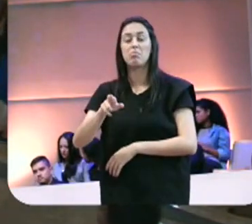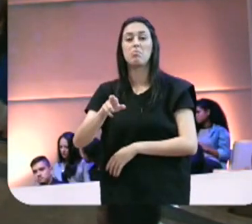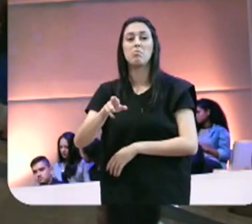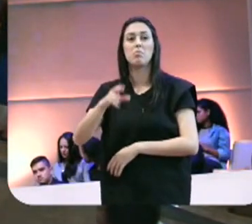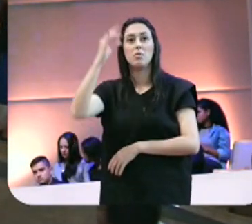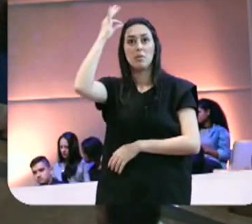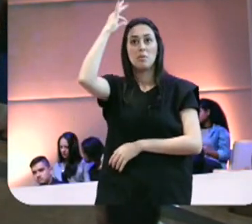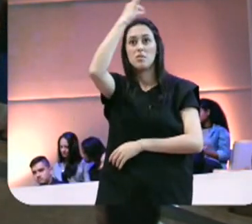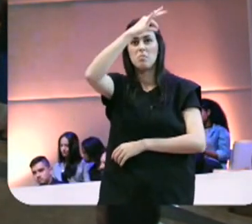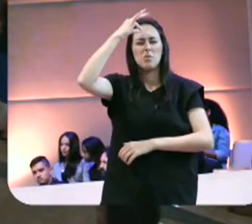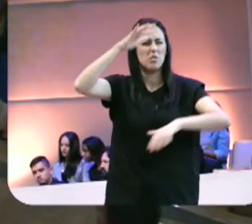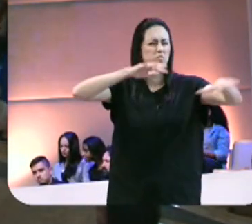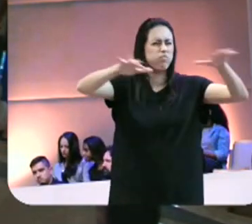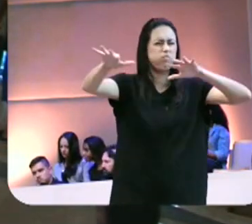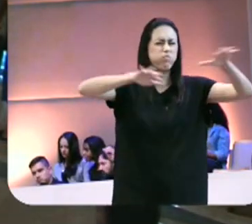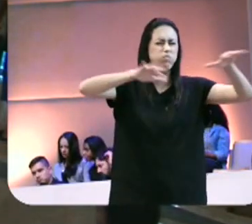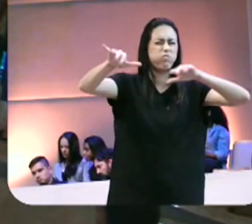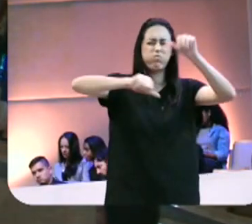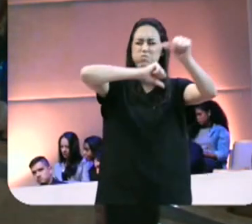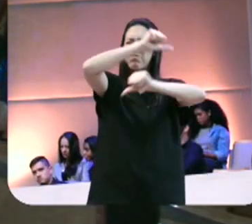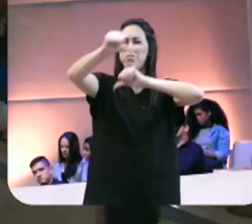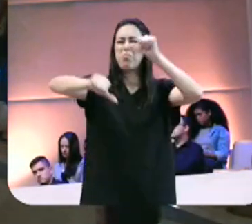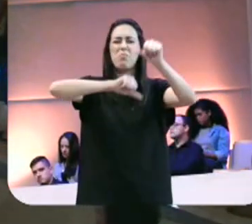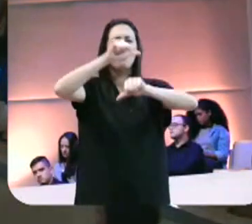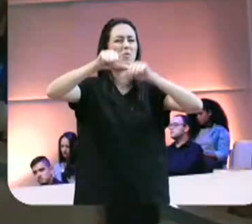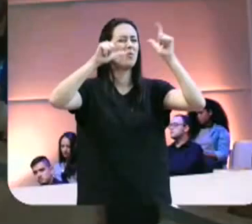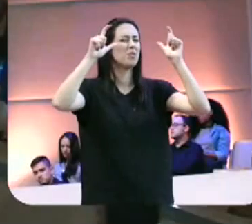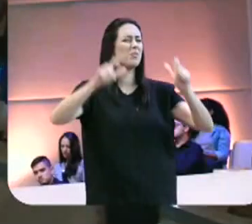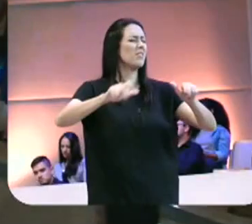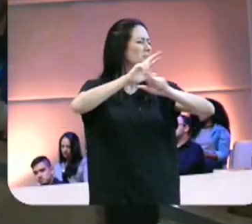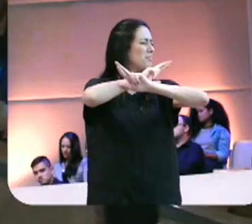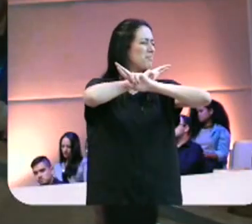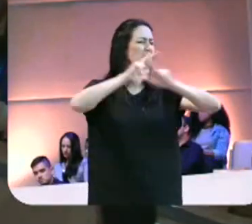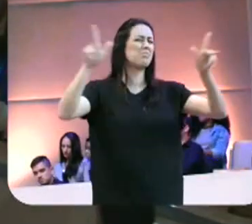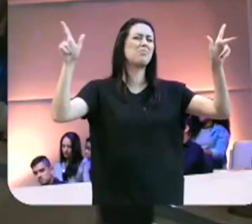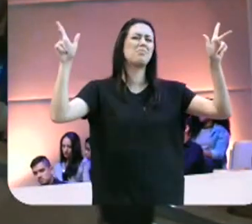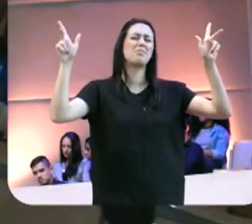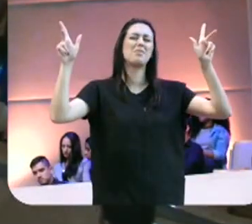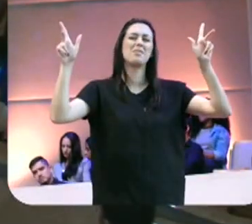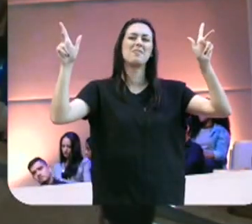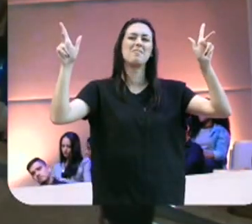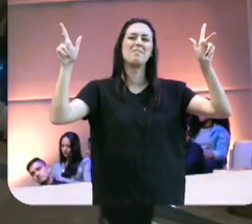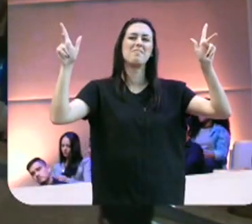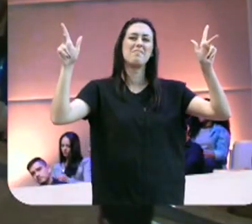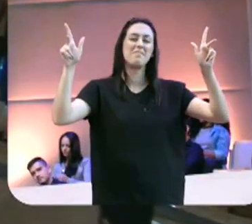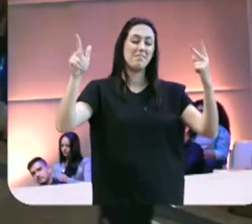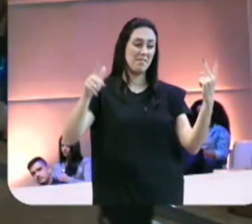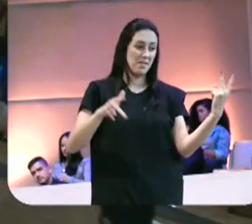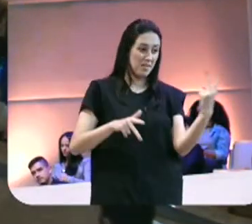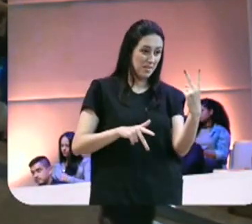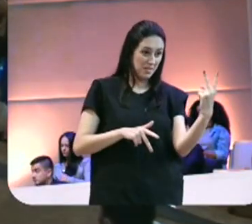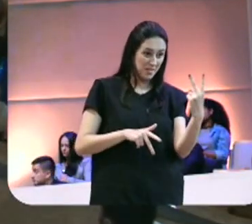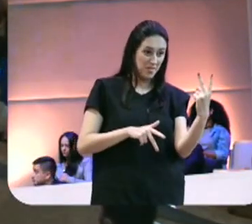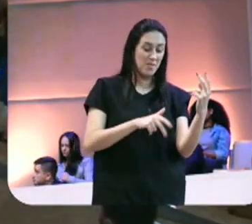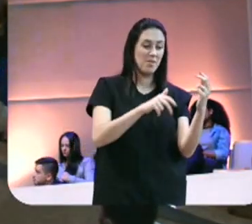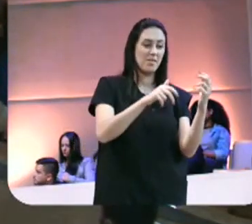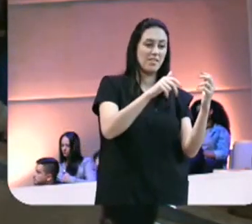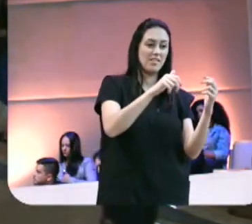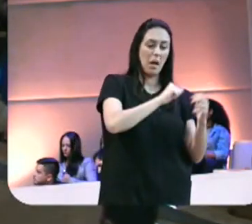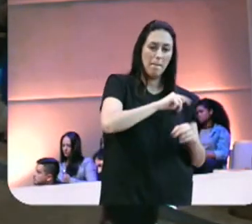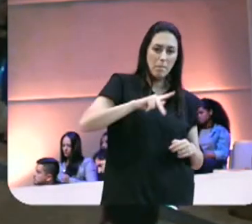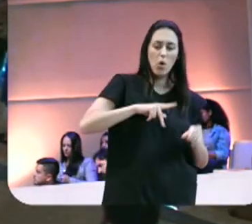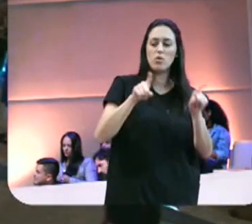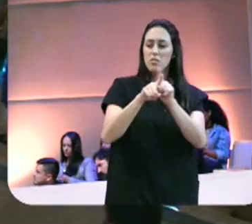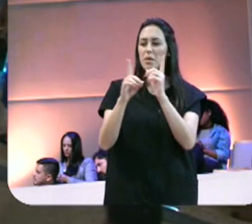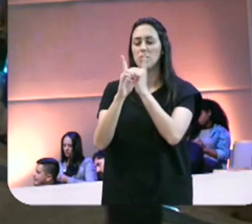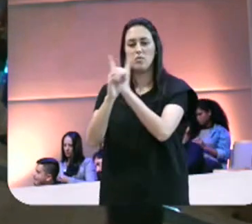Santo chacoalha aquele lugar onde eles estão orando. E essas são as palavras dos apóstolos e dos discípulos de Jesus,